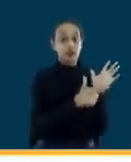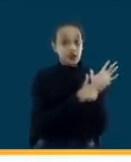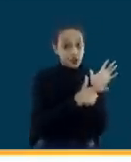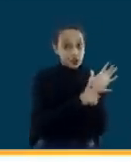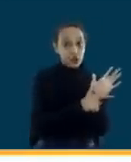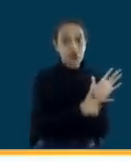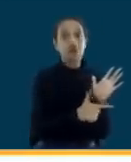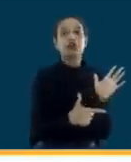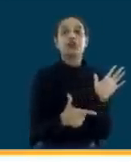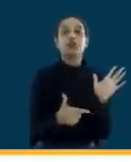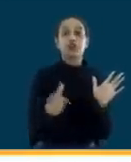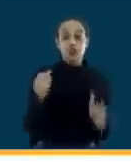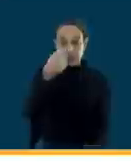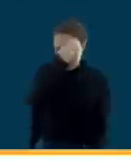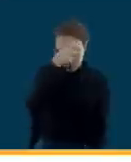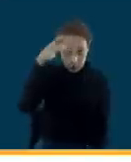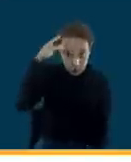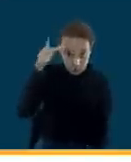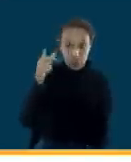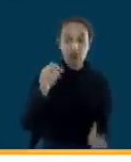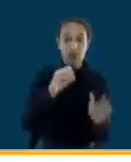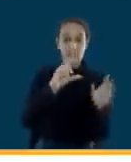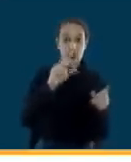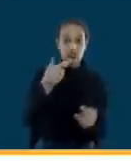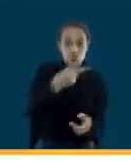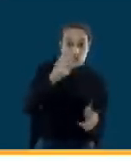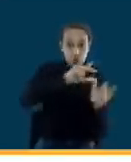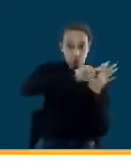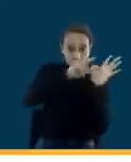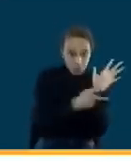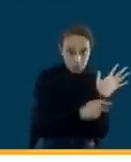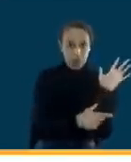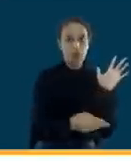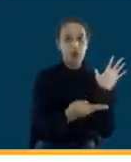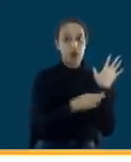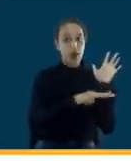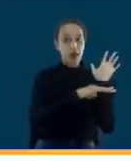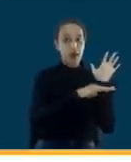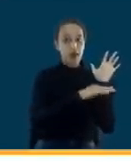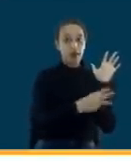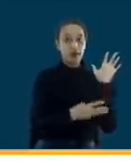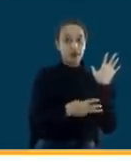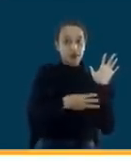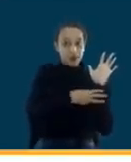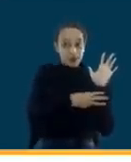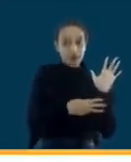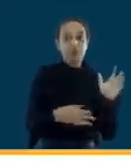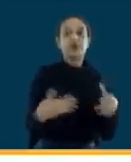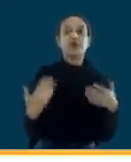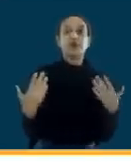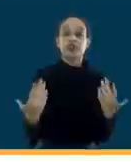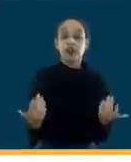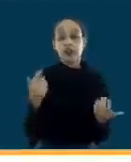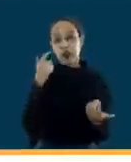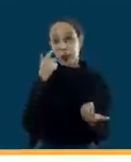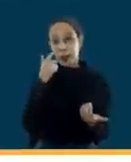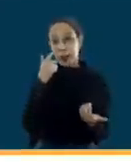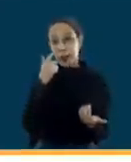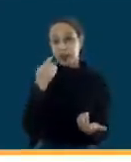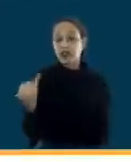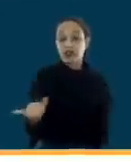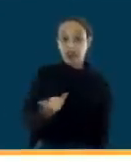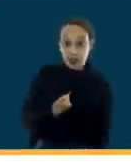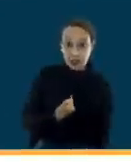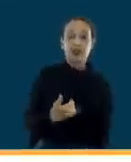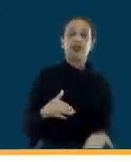ambos fazem o inciso 3. Então, nós tivemos uma informação que foi repassada pela deputada Jandira e também pelo secretário Gino no